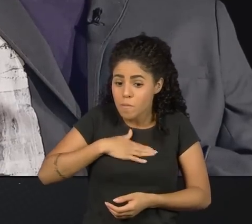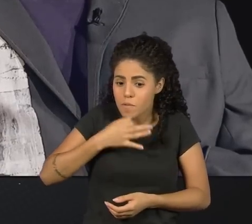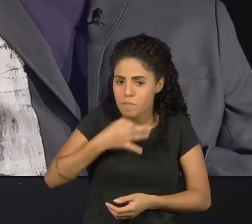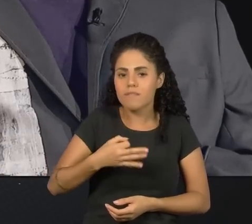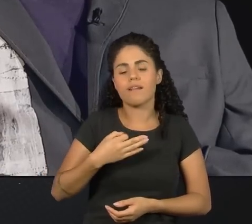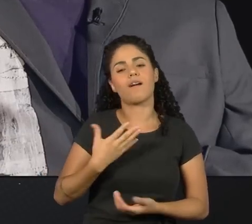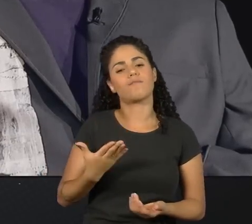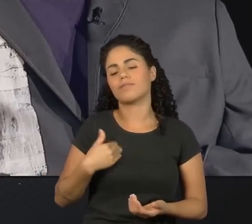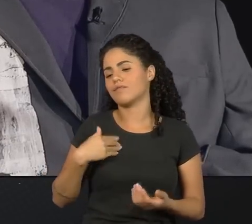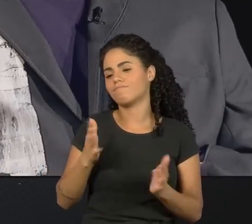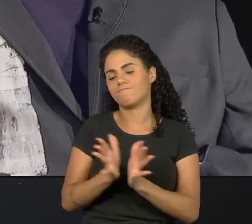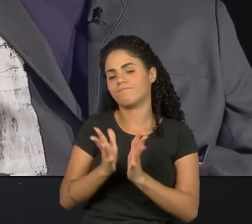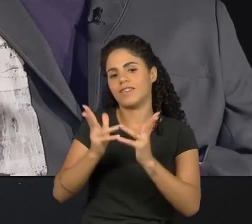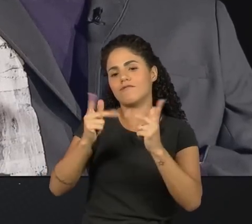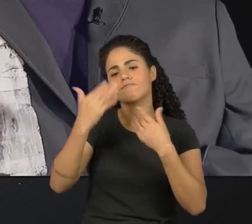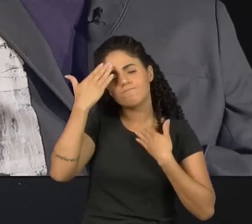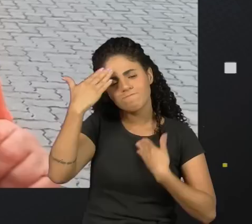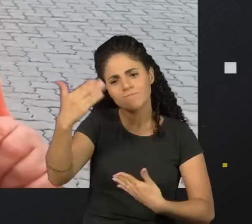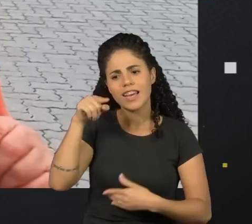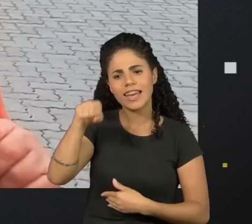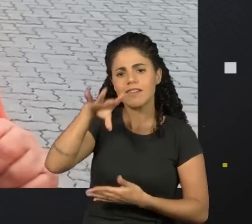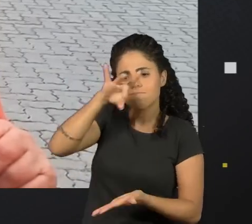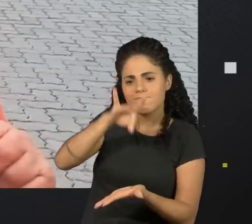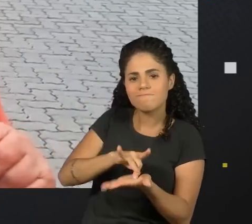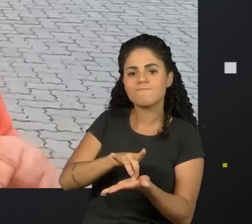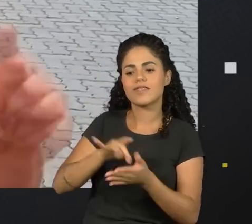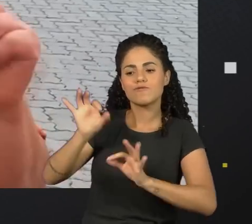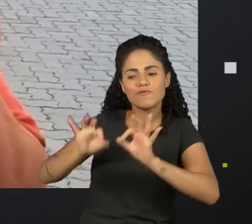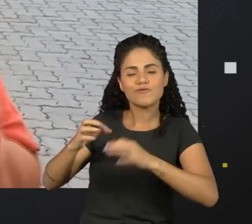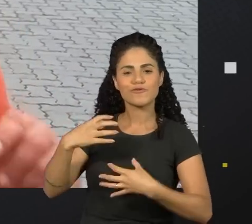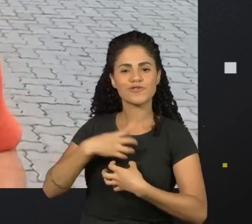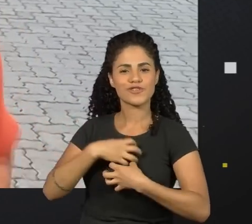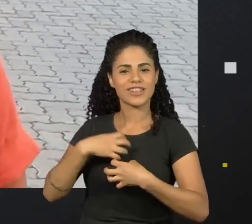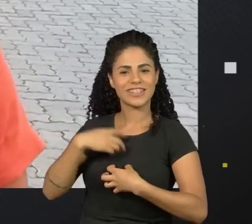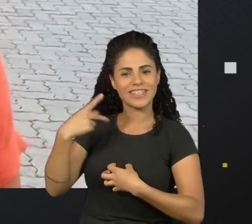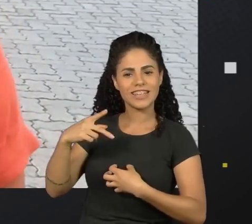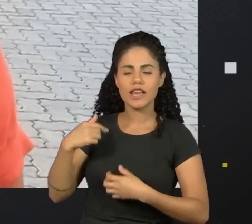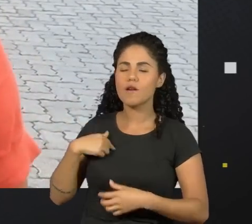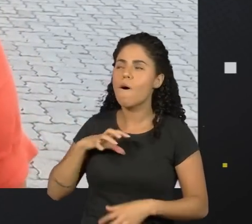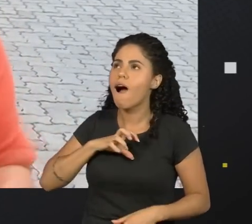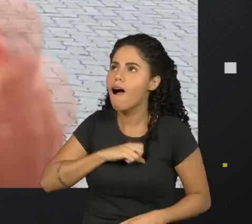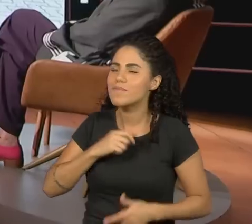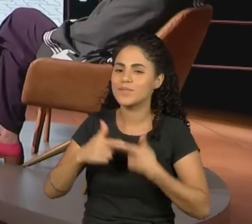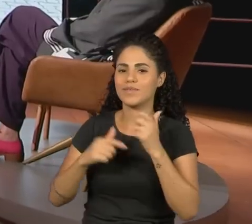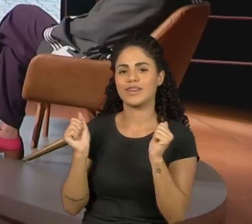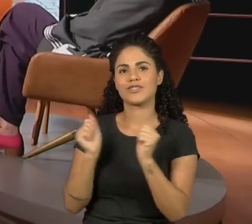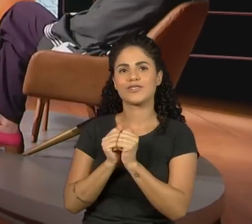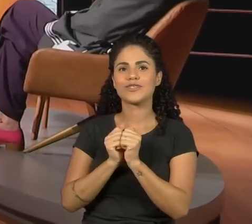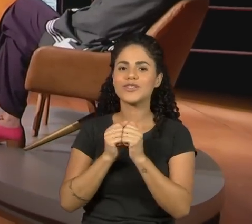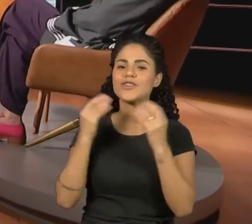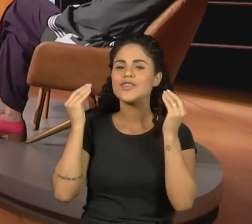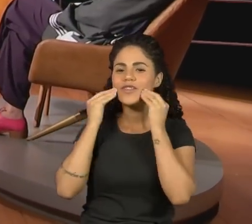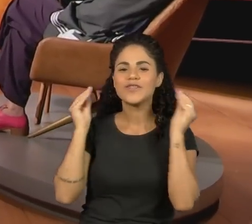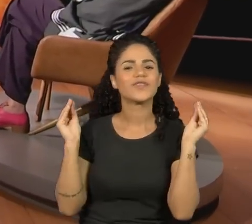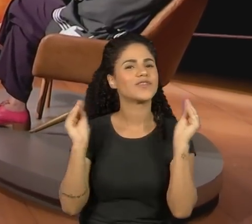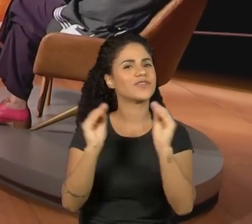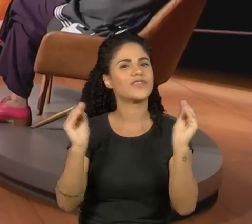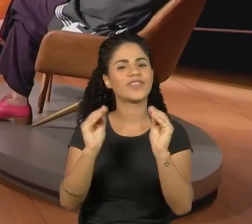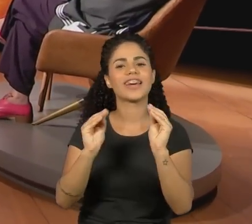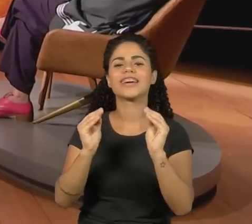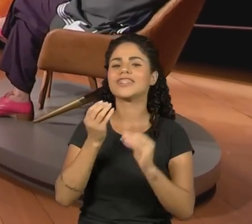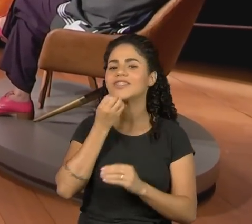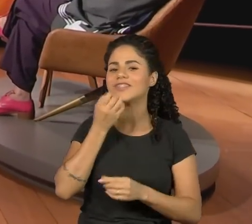vista muito original e muito artístico das coisas. Eu amo trabalhar com Farjala. Longa vida aos teus